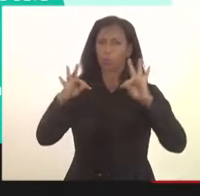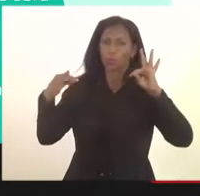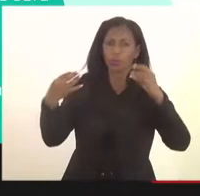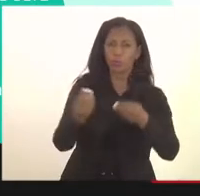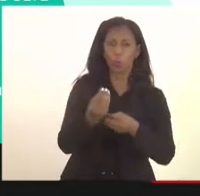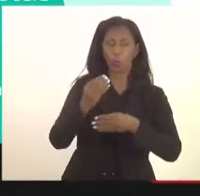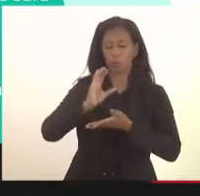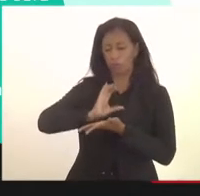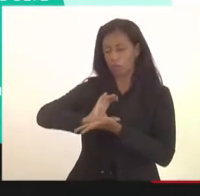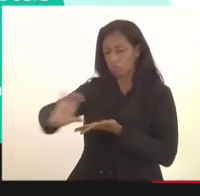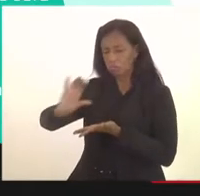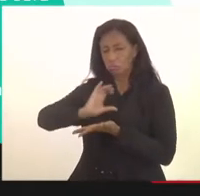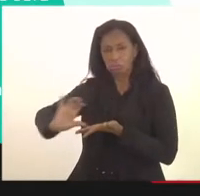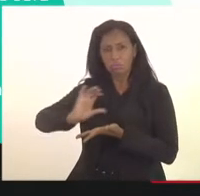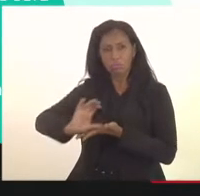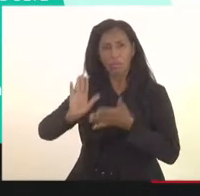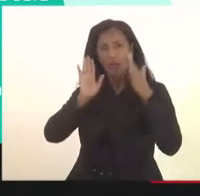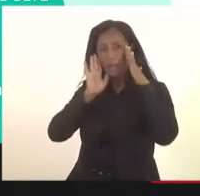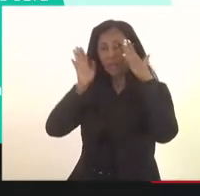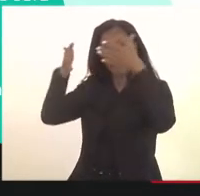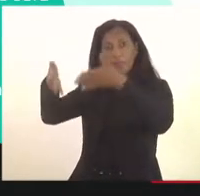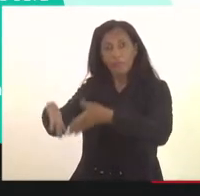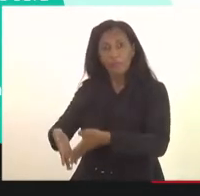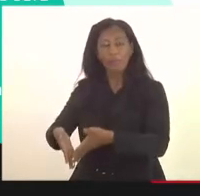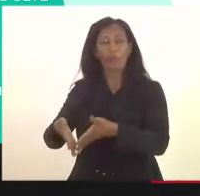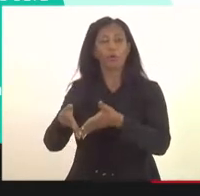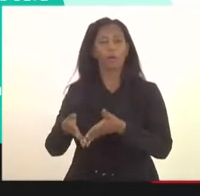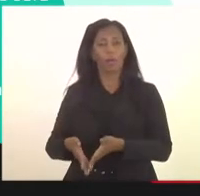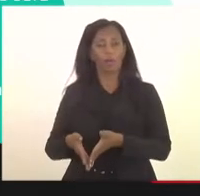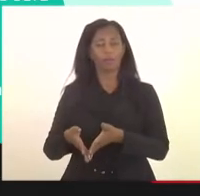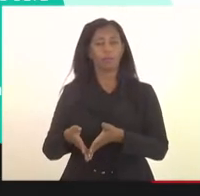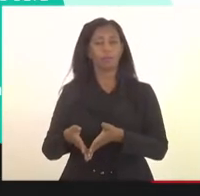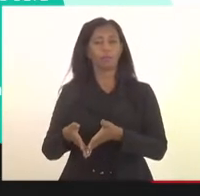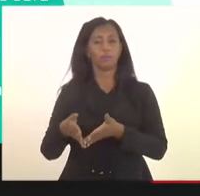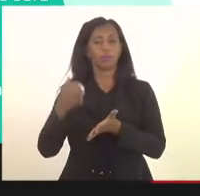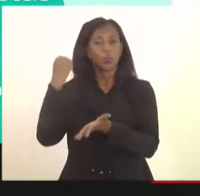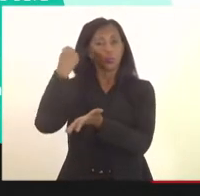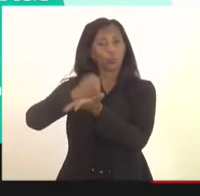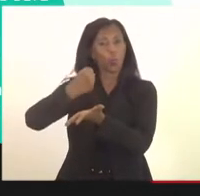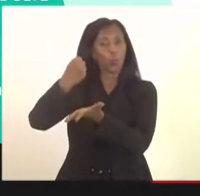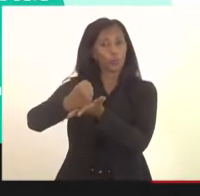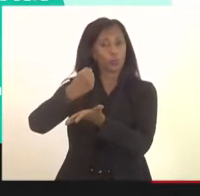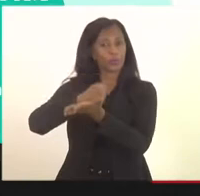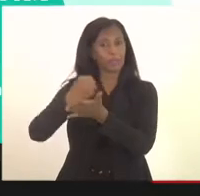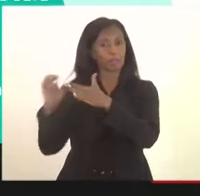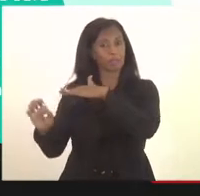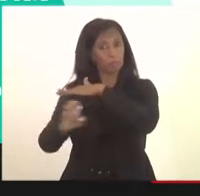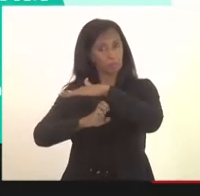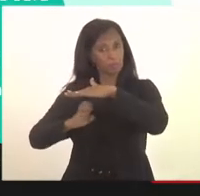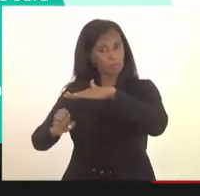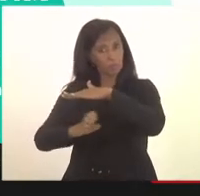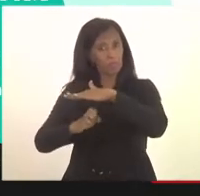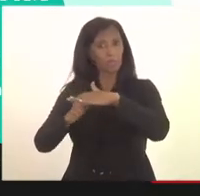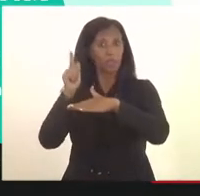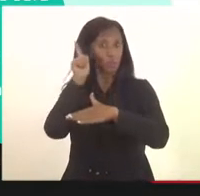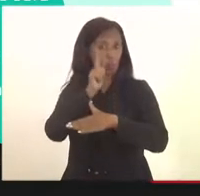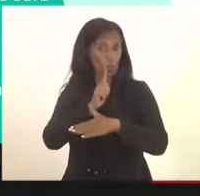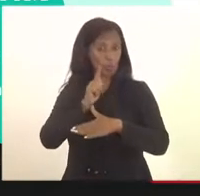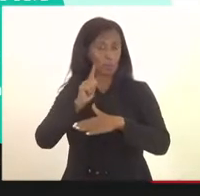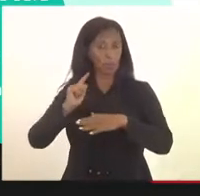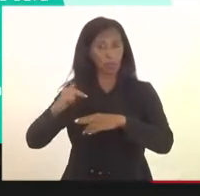maior parte do nosso investimento vai estar focado no cumprimento do programa exploratório dos contratos de concessão que nós adquirimos na rodada